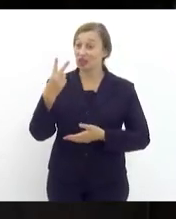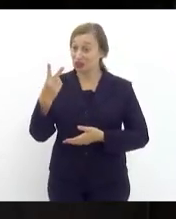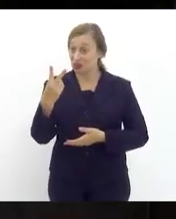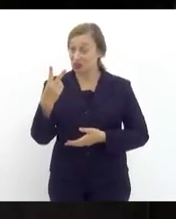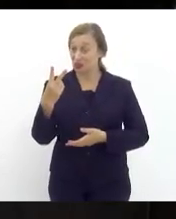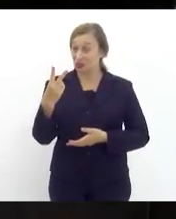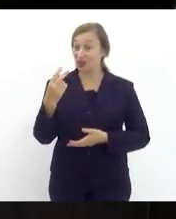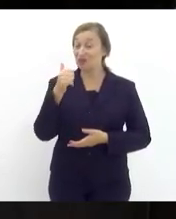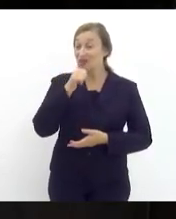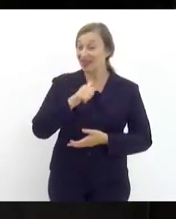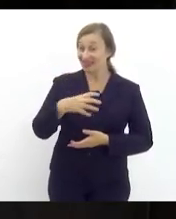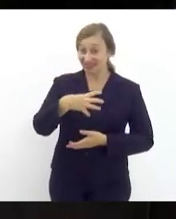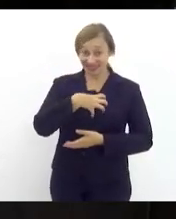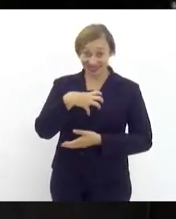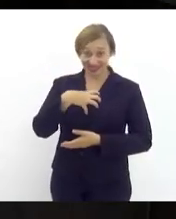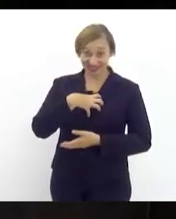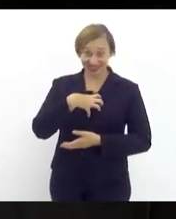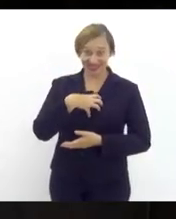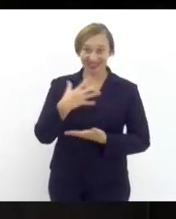baianas